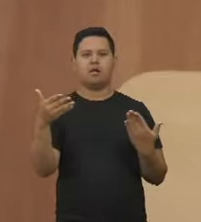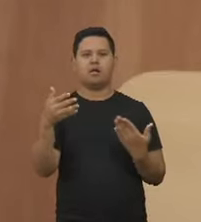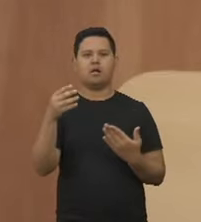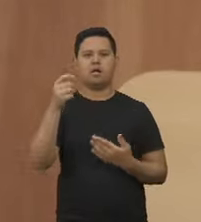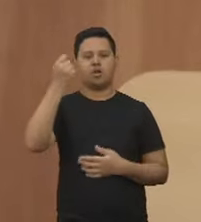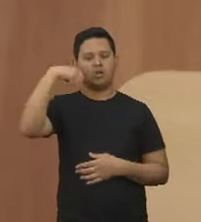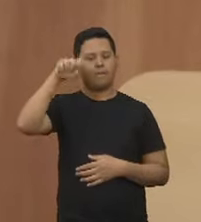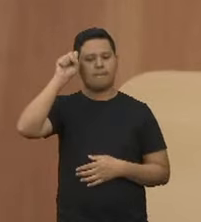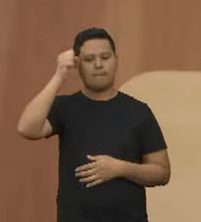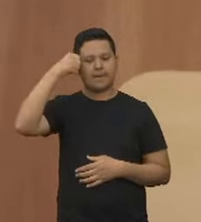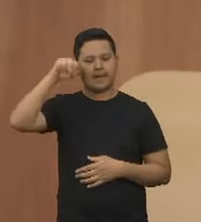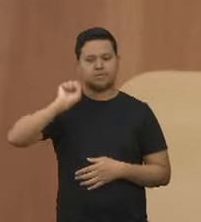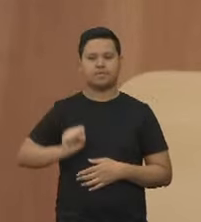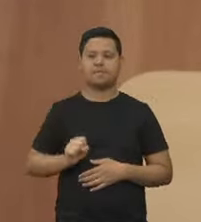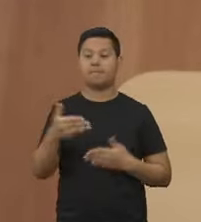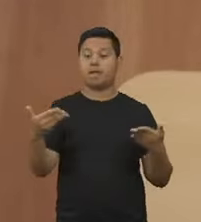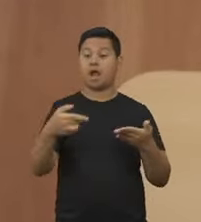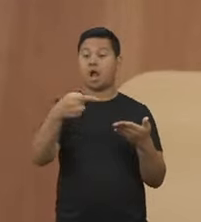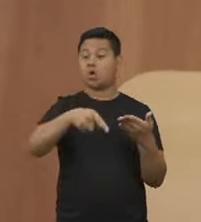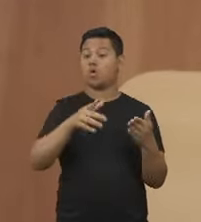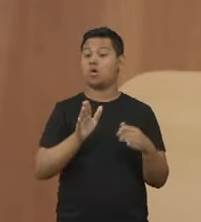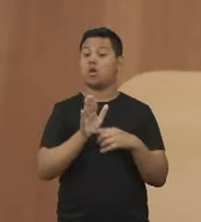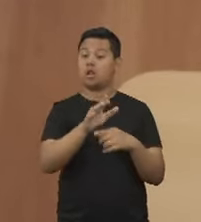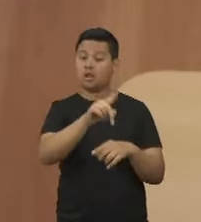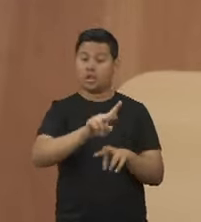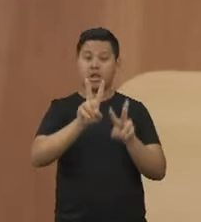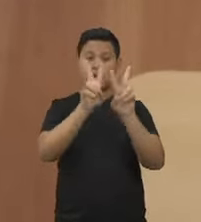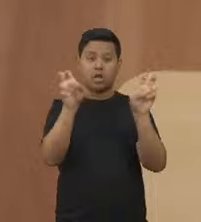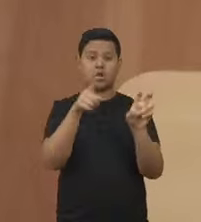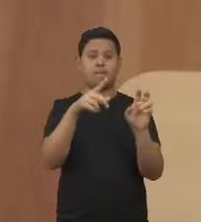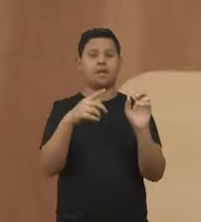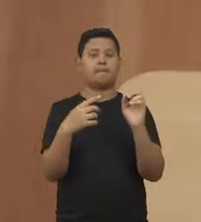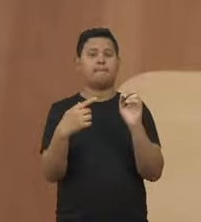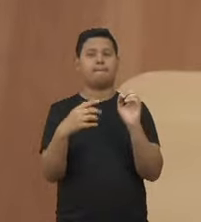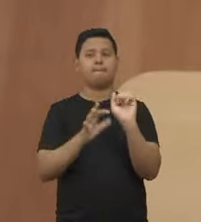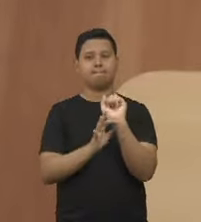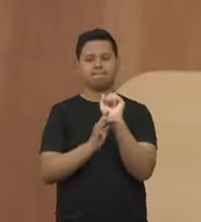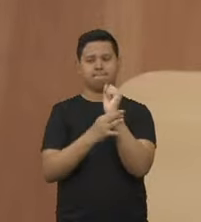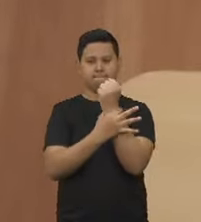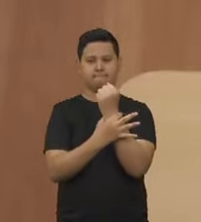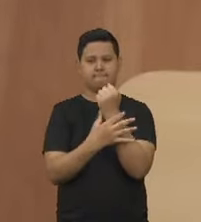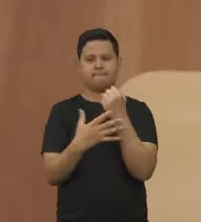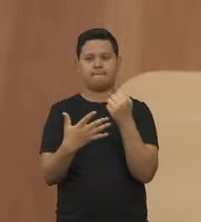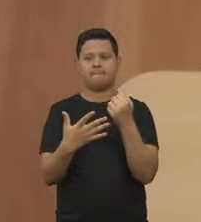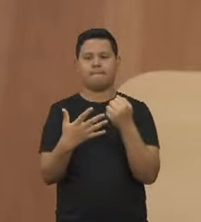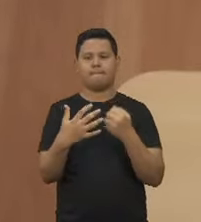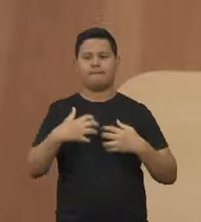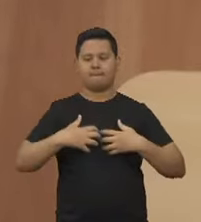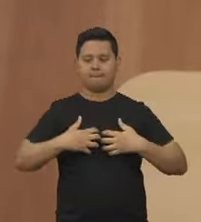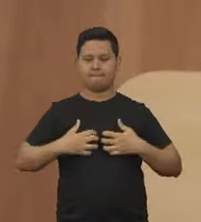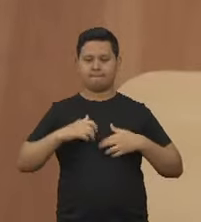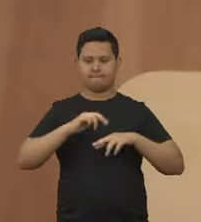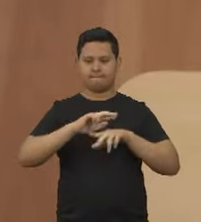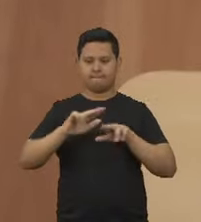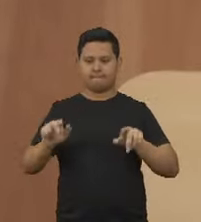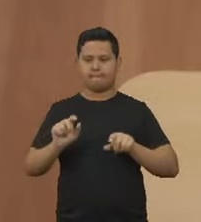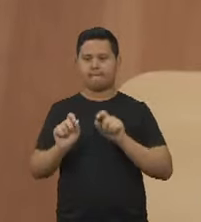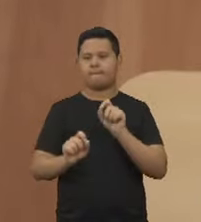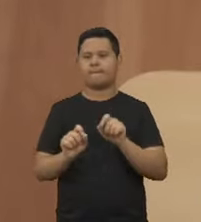contemplada na causa animal, na proteção animal. Eu quero também agradecer de